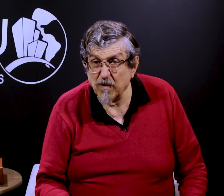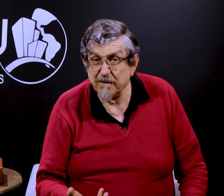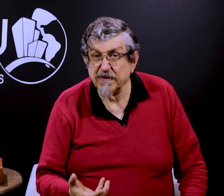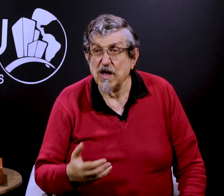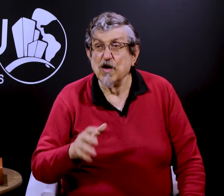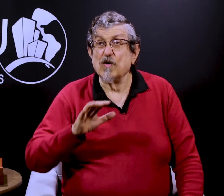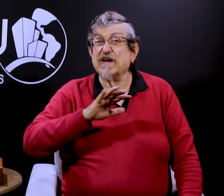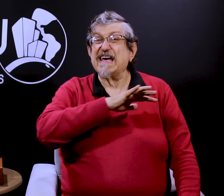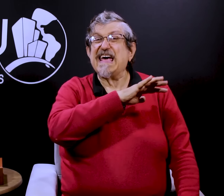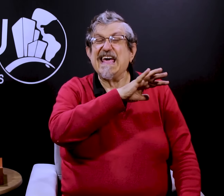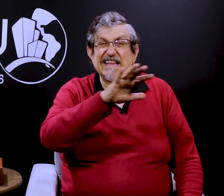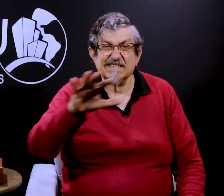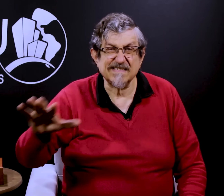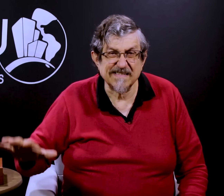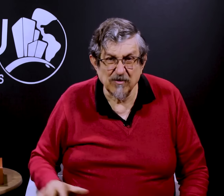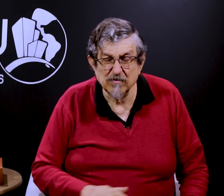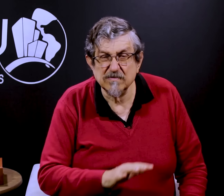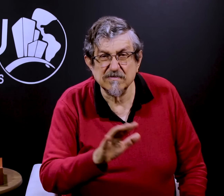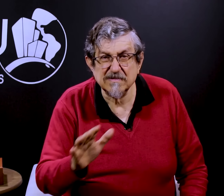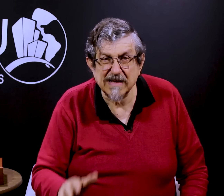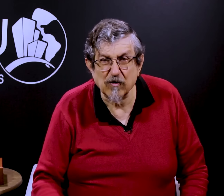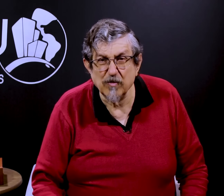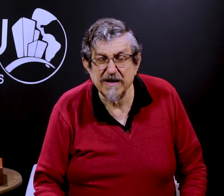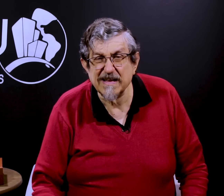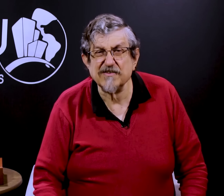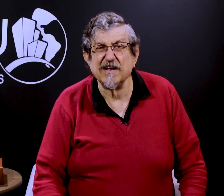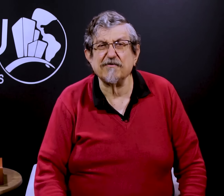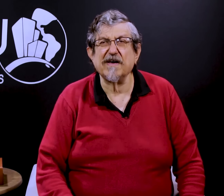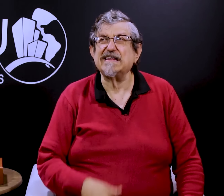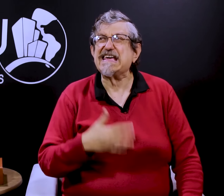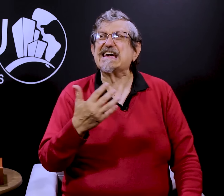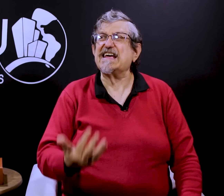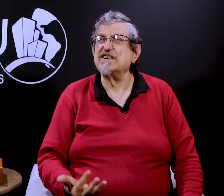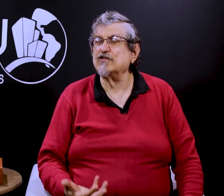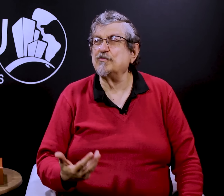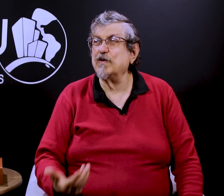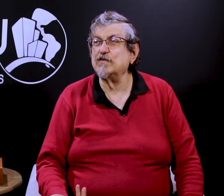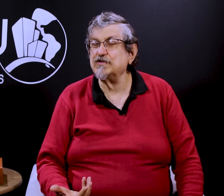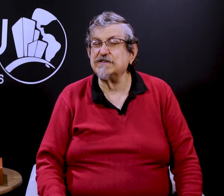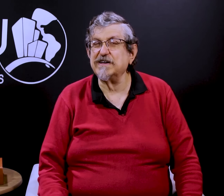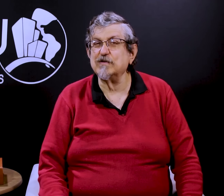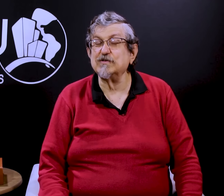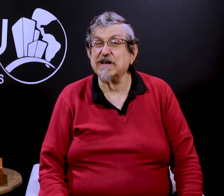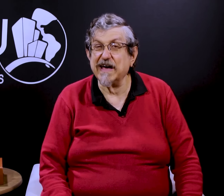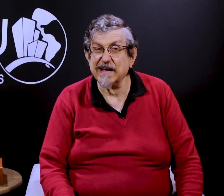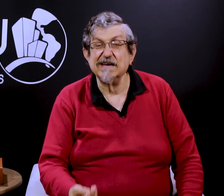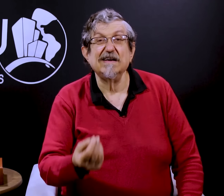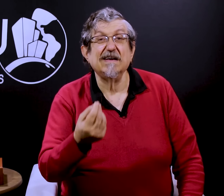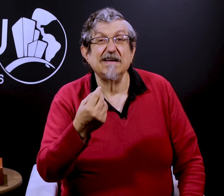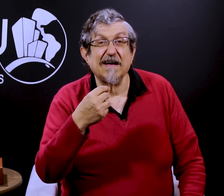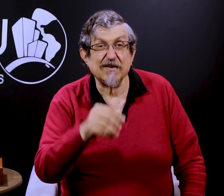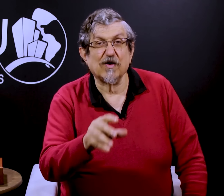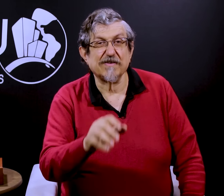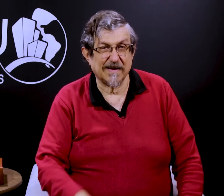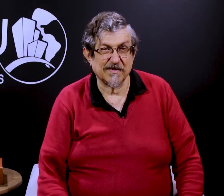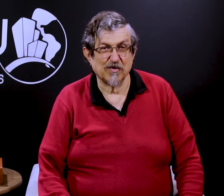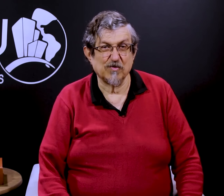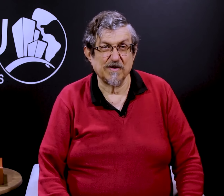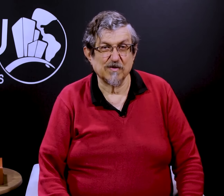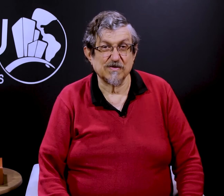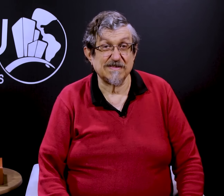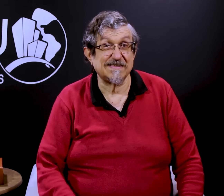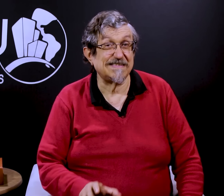social qualquer relação na comunidade da fé na igreja no povo de Deus é a nossa